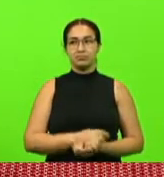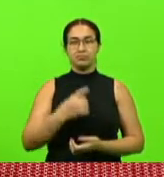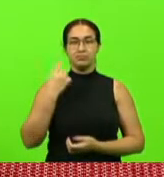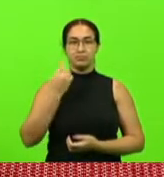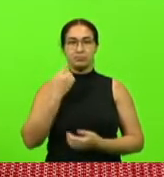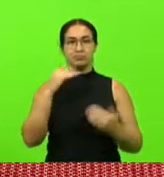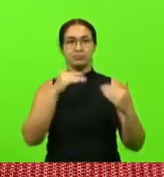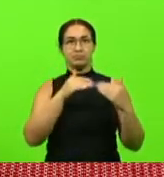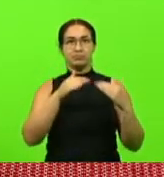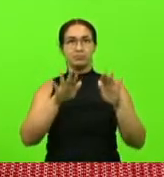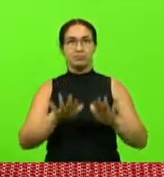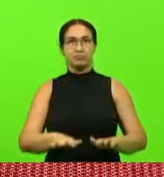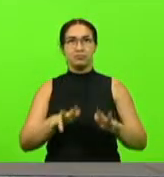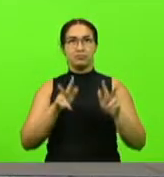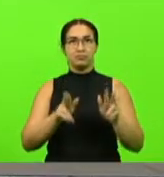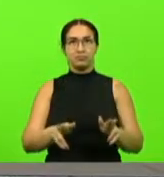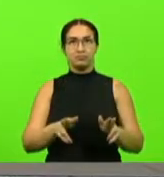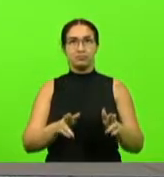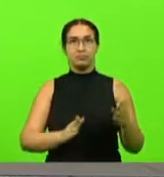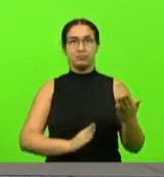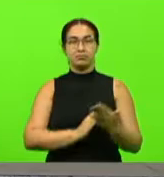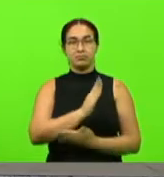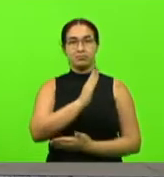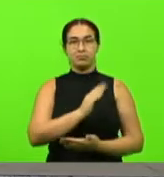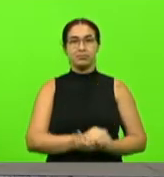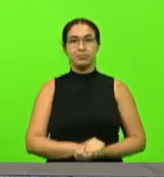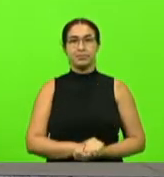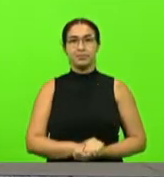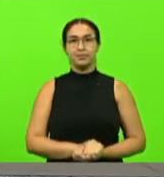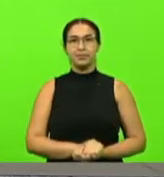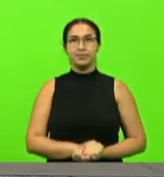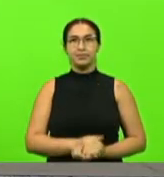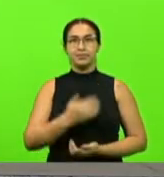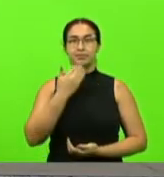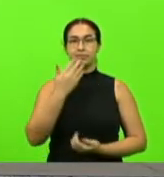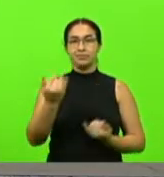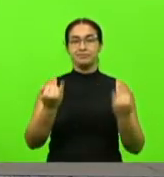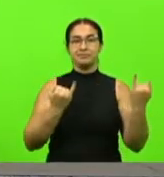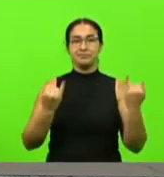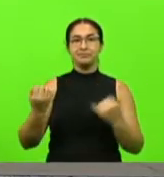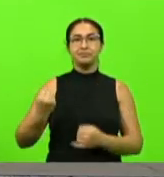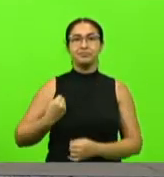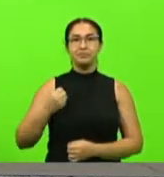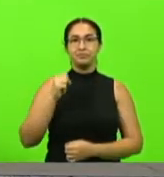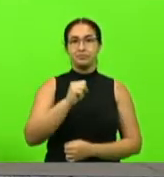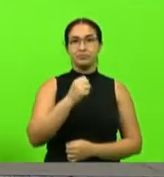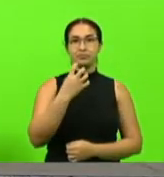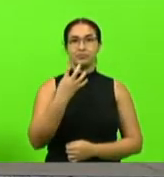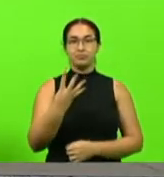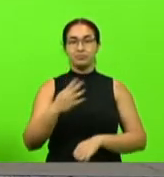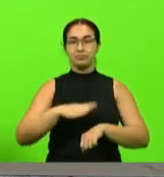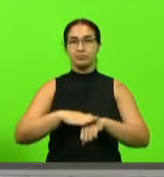se permaneçam como se encontram. Aprovado. Pedido de informação número 84.